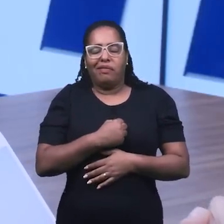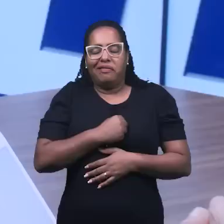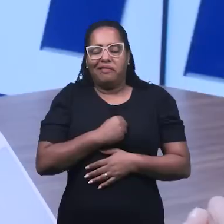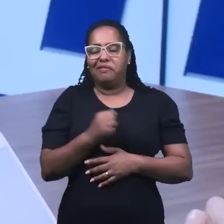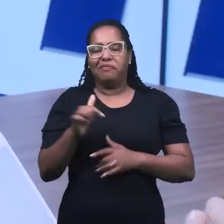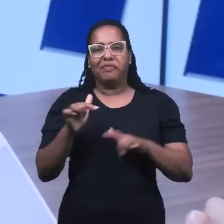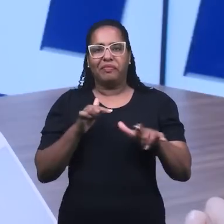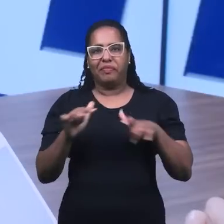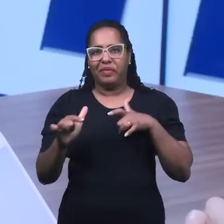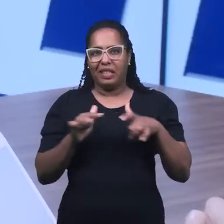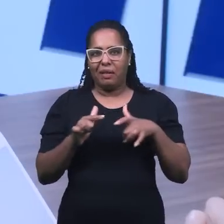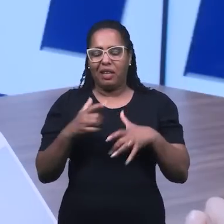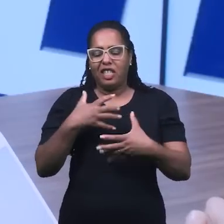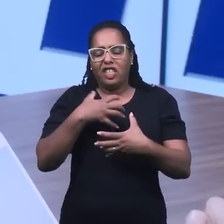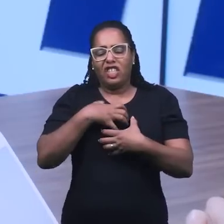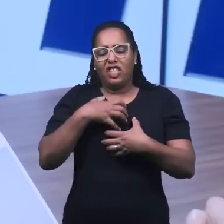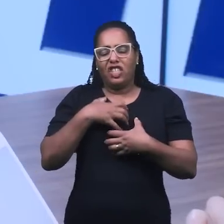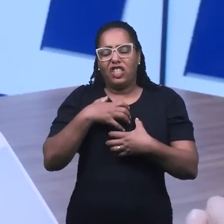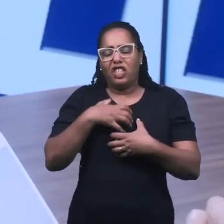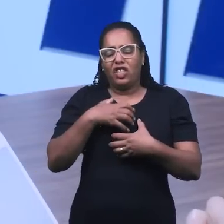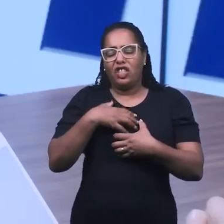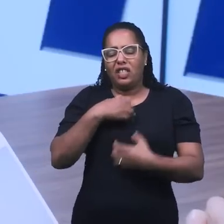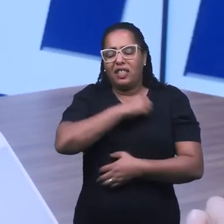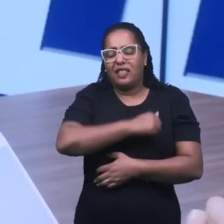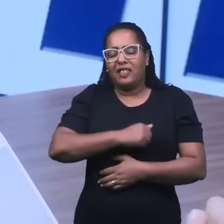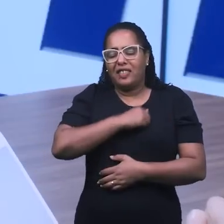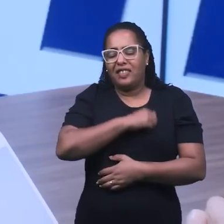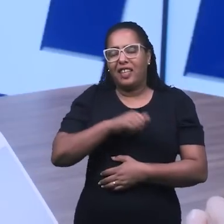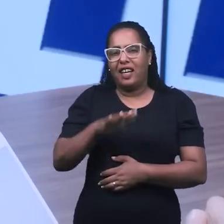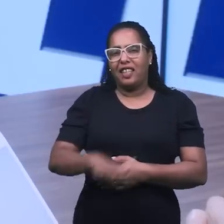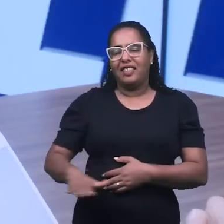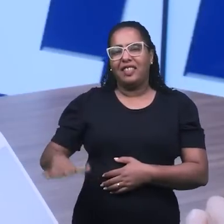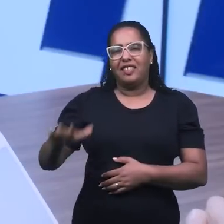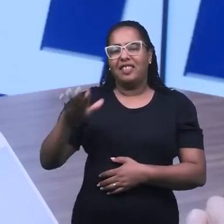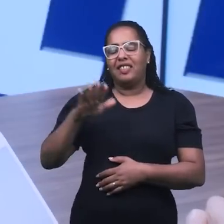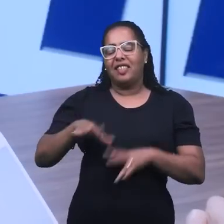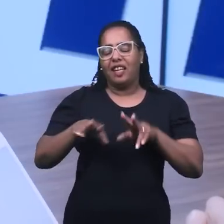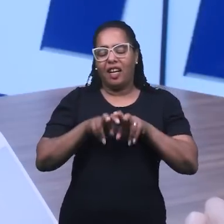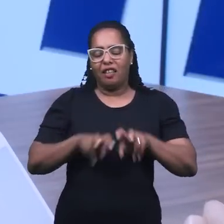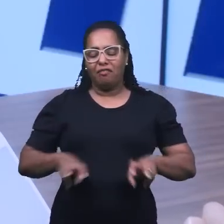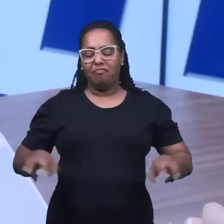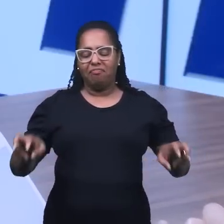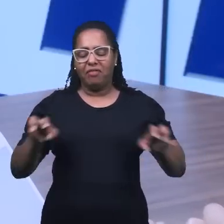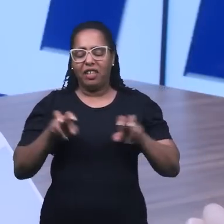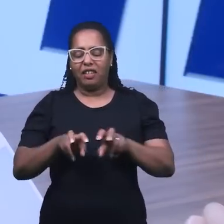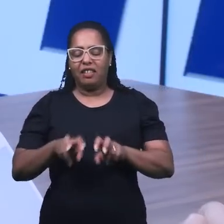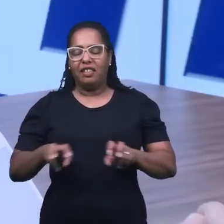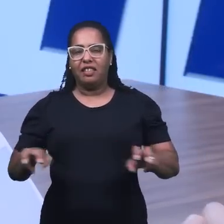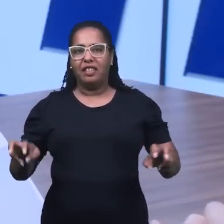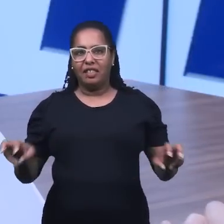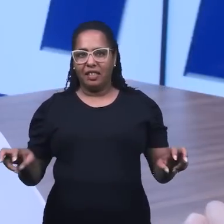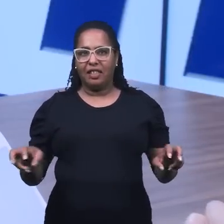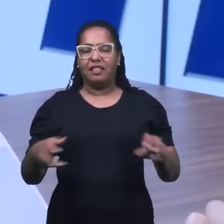trabalho, muito mesmo. Sentia muita falta das minhas crianças, né, de estar ali sentada no banco.